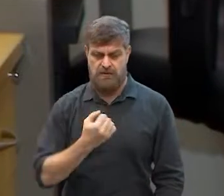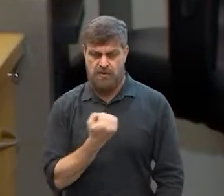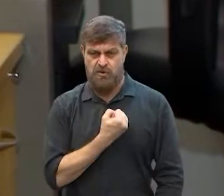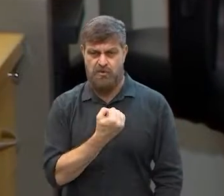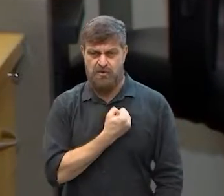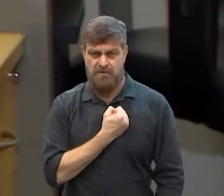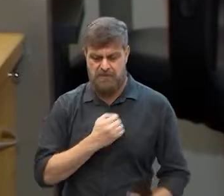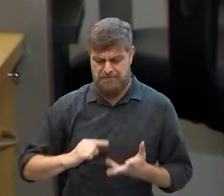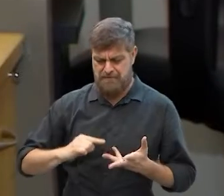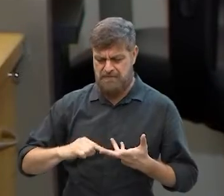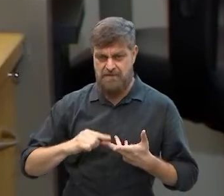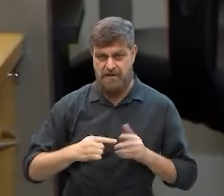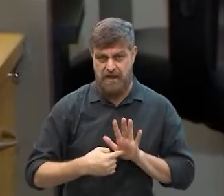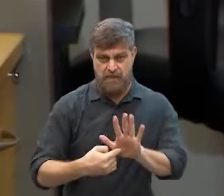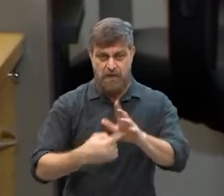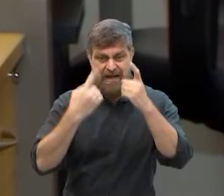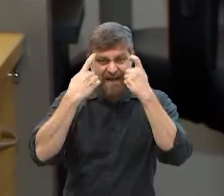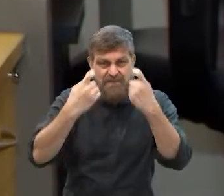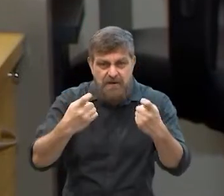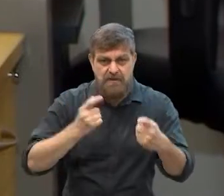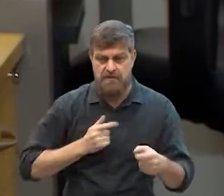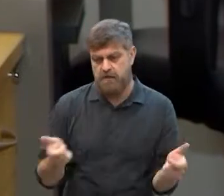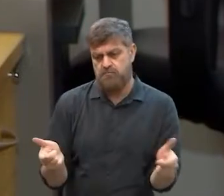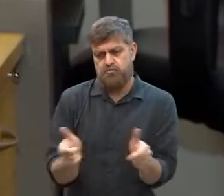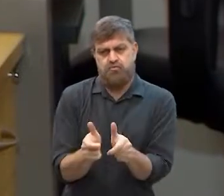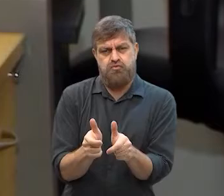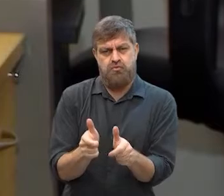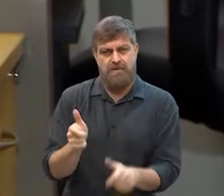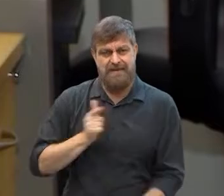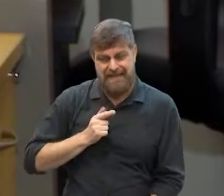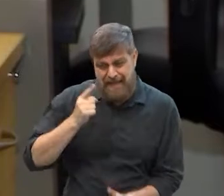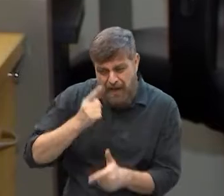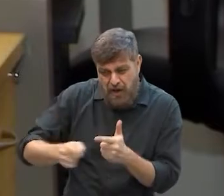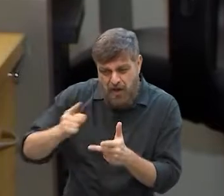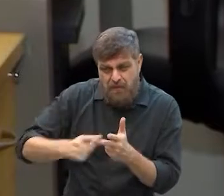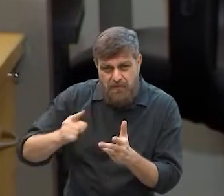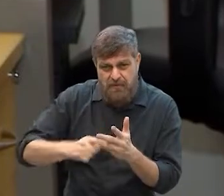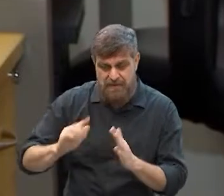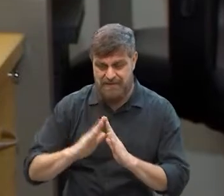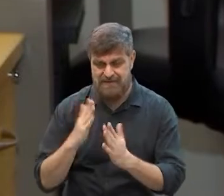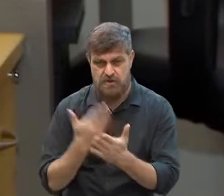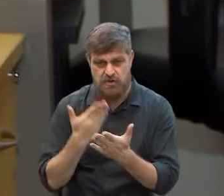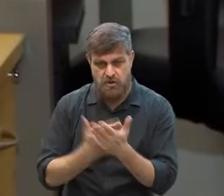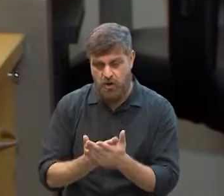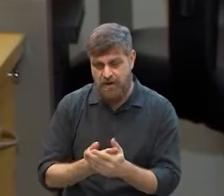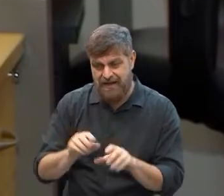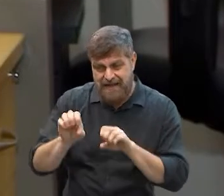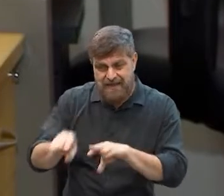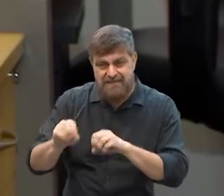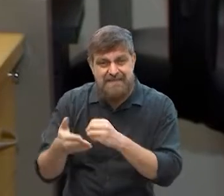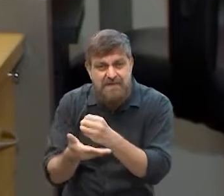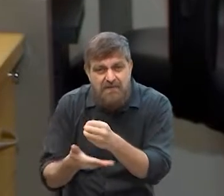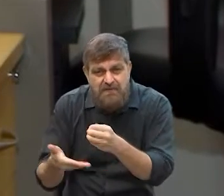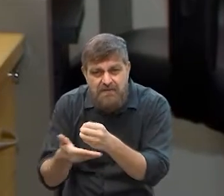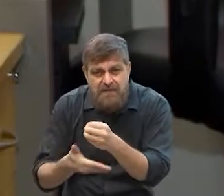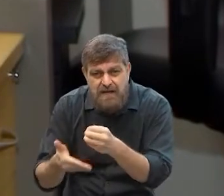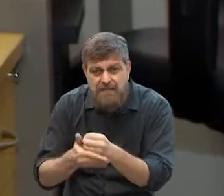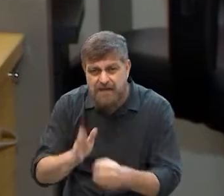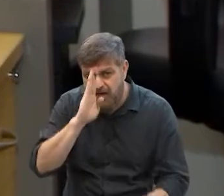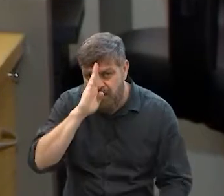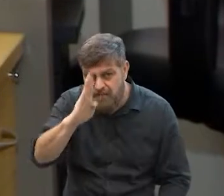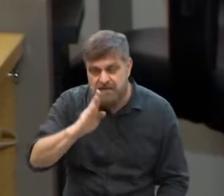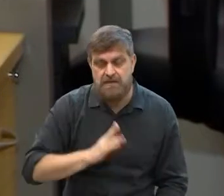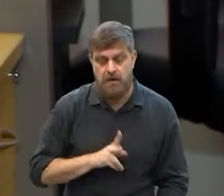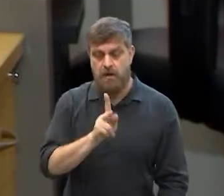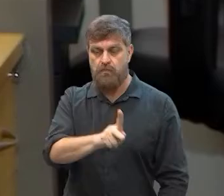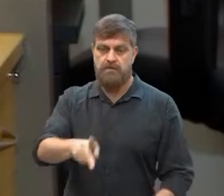de problemas relacionados à violência, são mínimos. Os problemas que nós temos na escola fundamental em Campinas, como eu já disse, é principalmente a